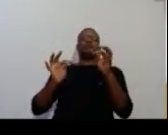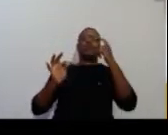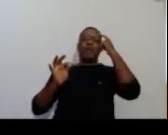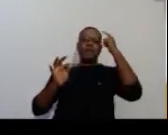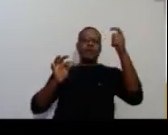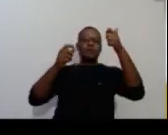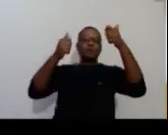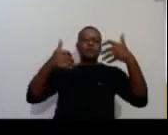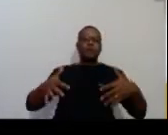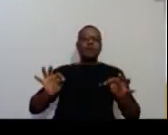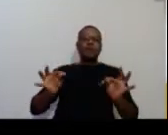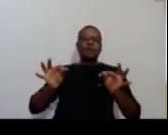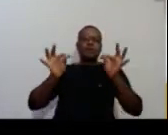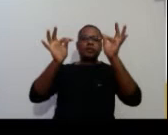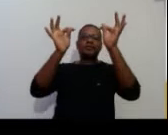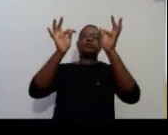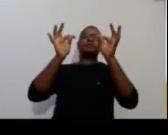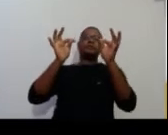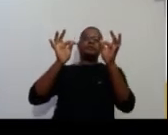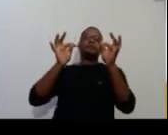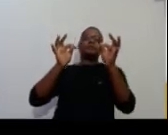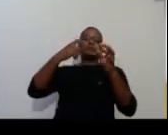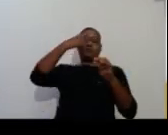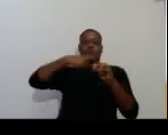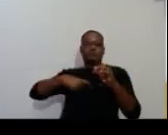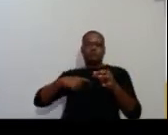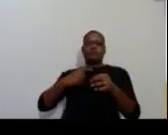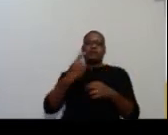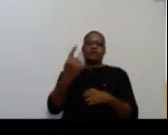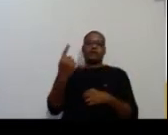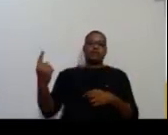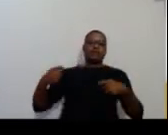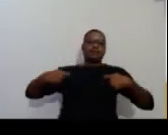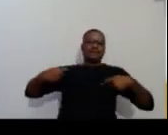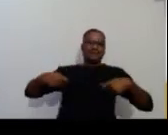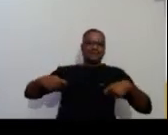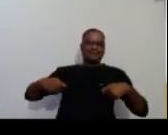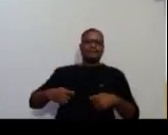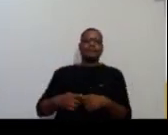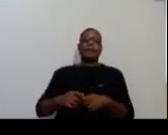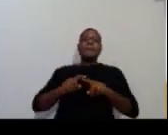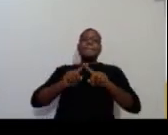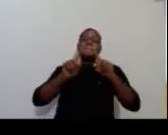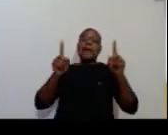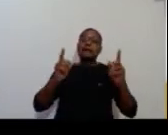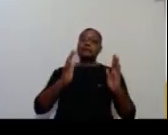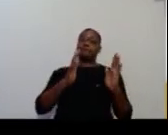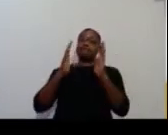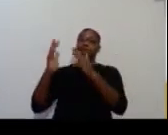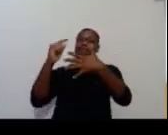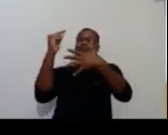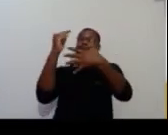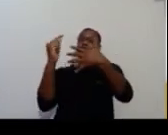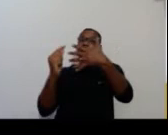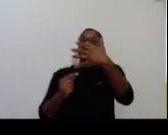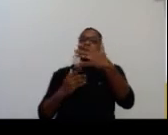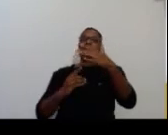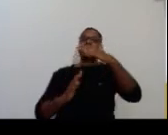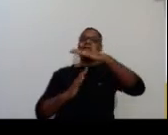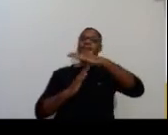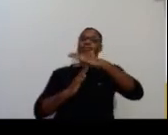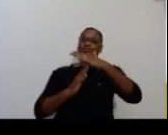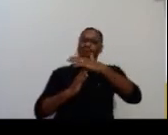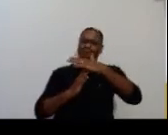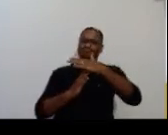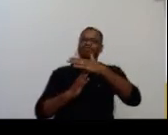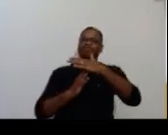nasce e surge a partir das nossas necessidades? Pronto. E os limites, professora? Tem limites.